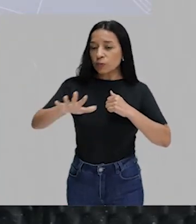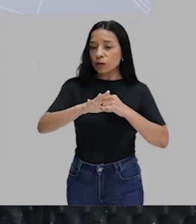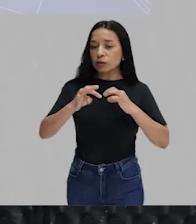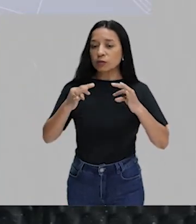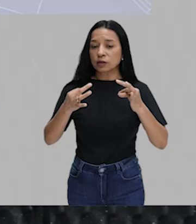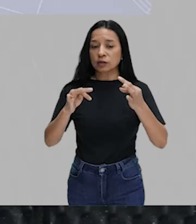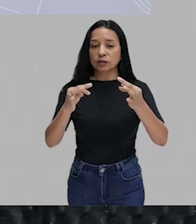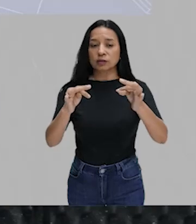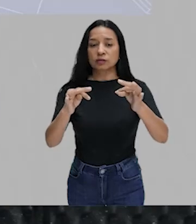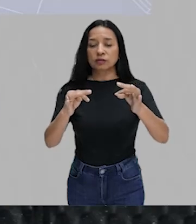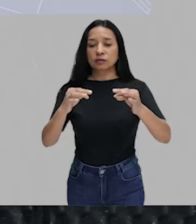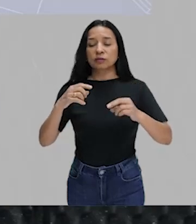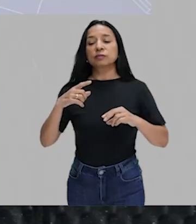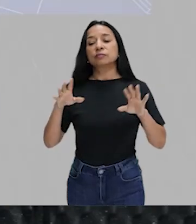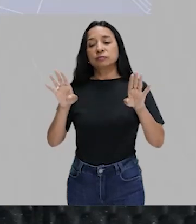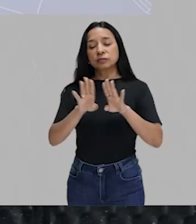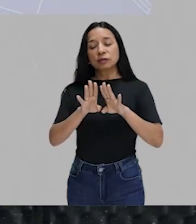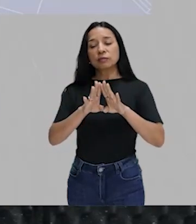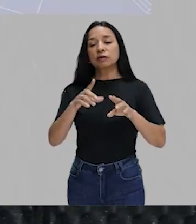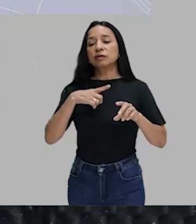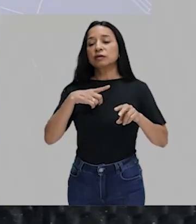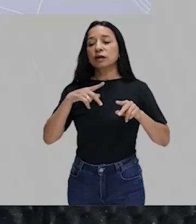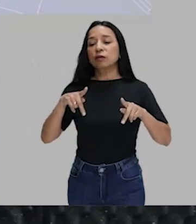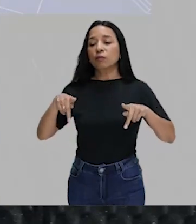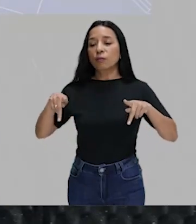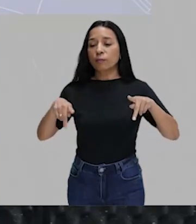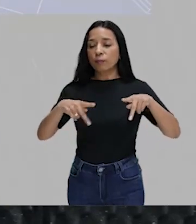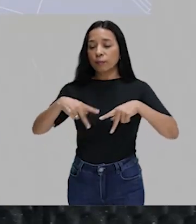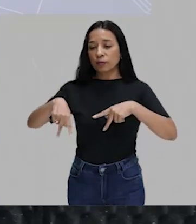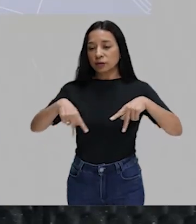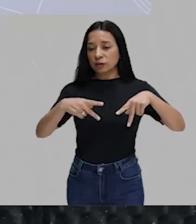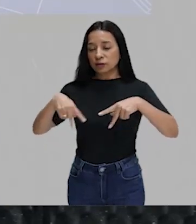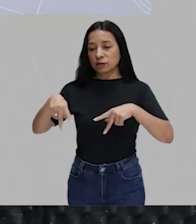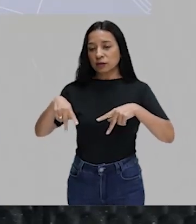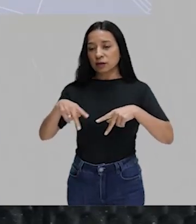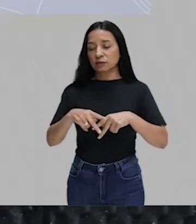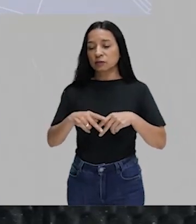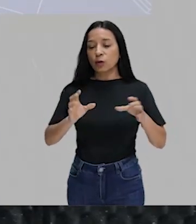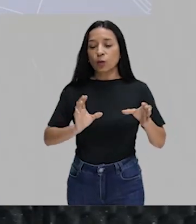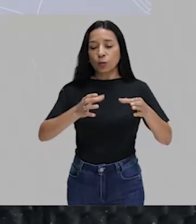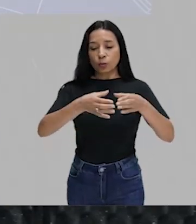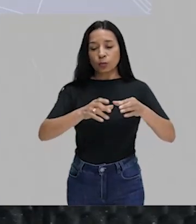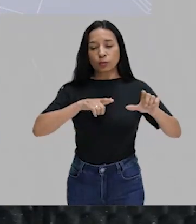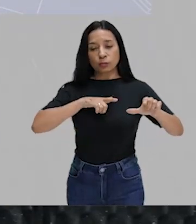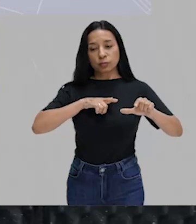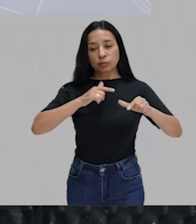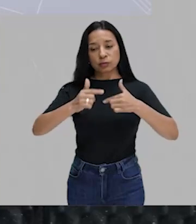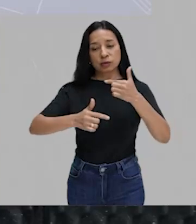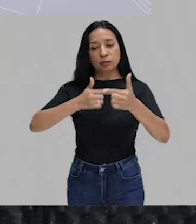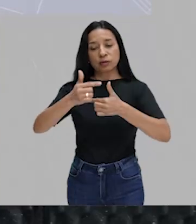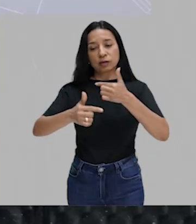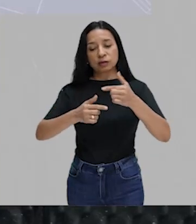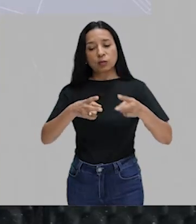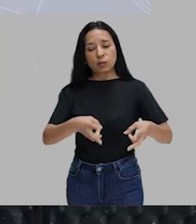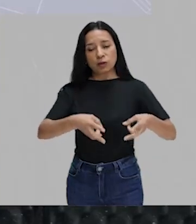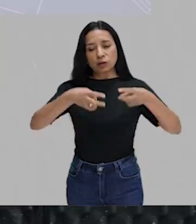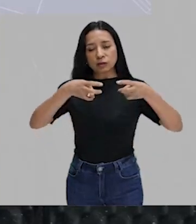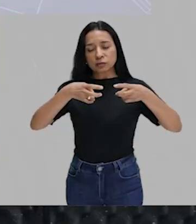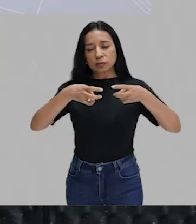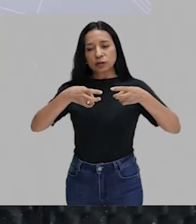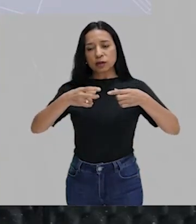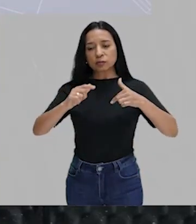o proletariado, a classe trabalhadora explorada por consequência da luta de classes. Então